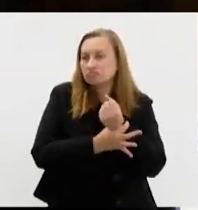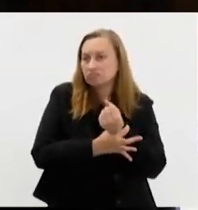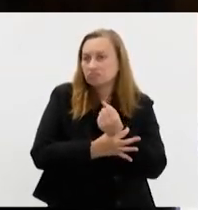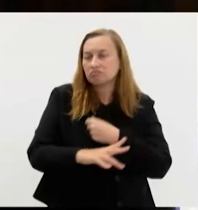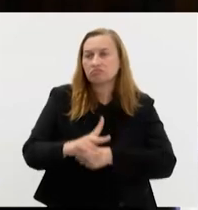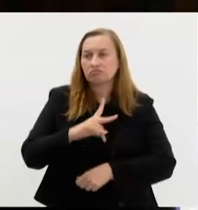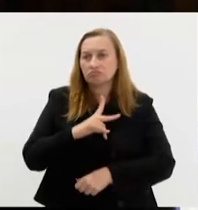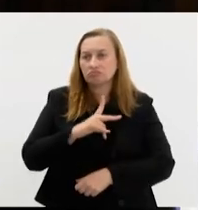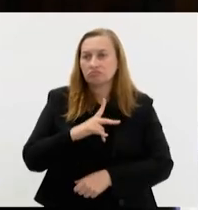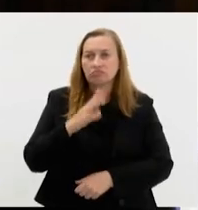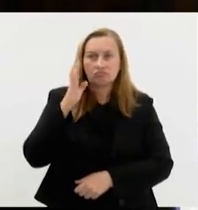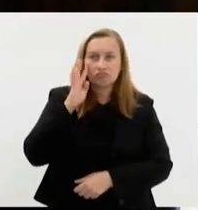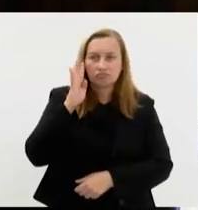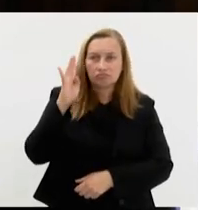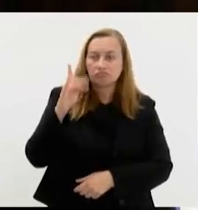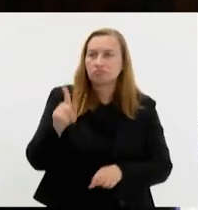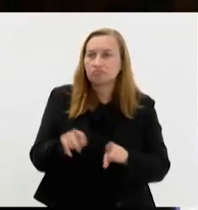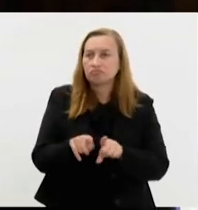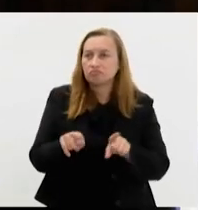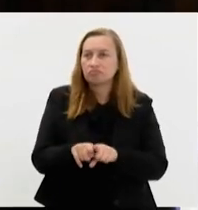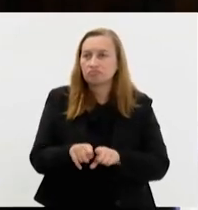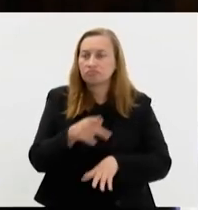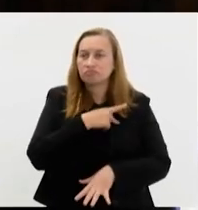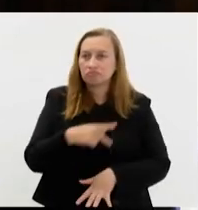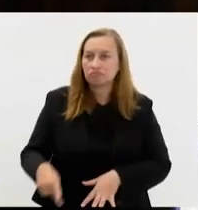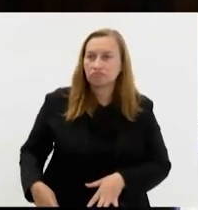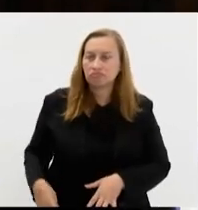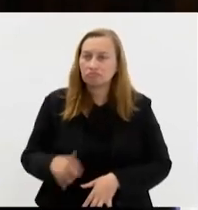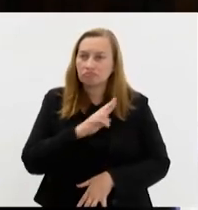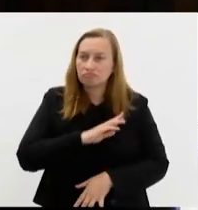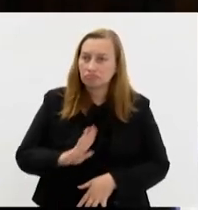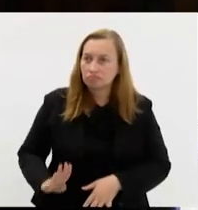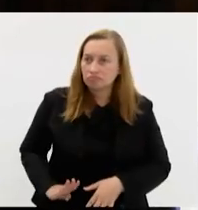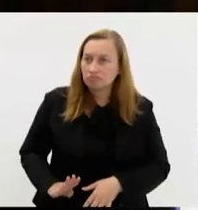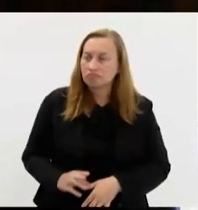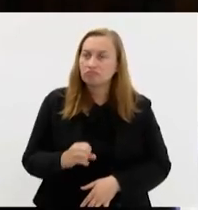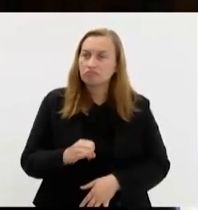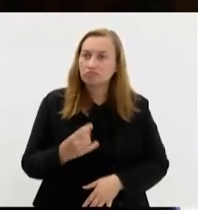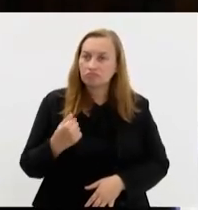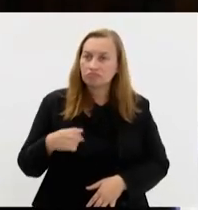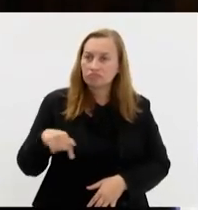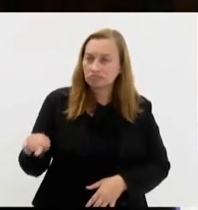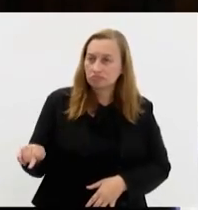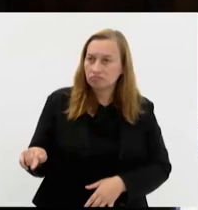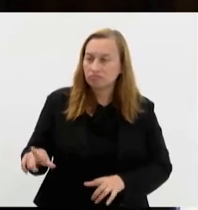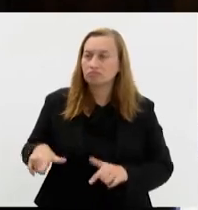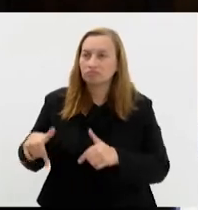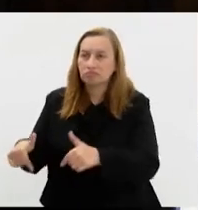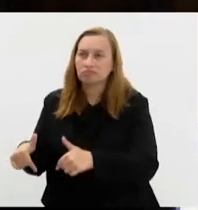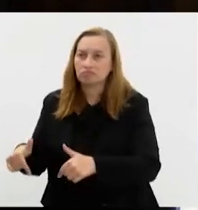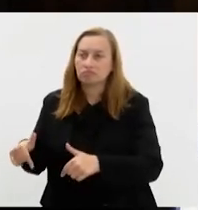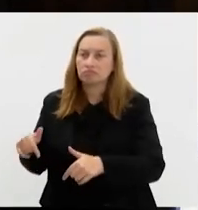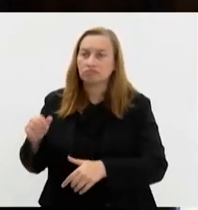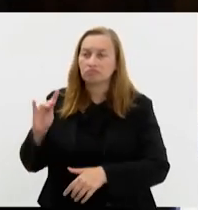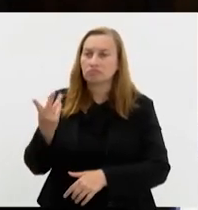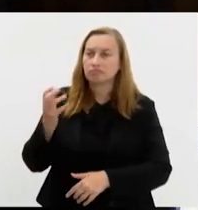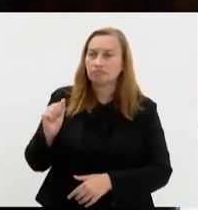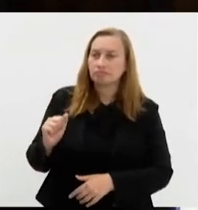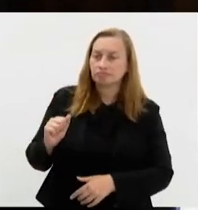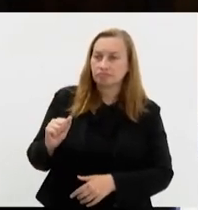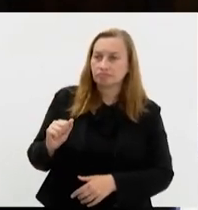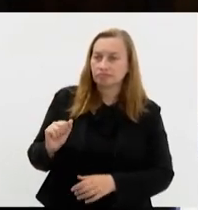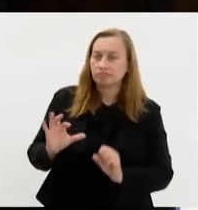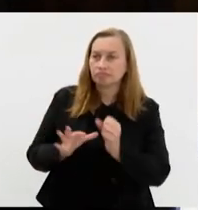também aqui o Presidente Rodrigo e se ele vai para um ato de campanha o segurança vai junto e se o segurança vai quem paga